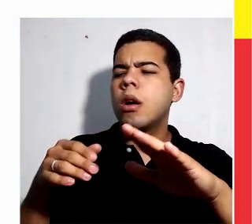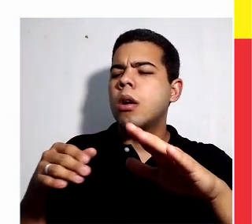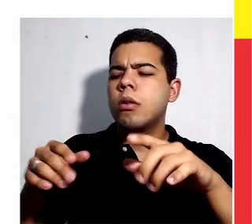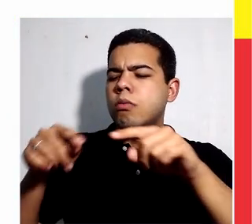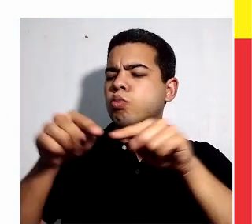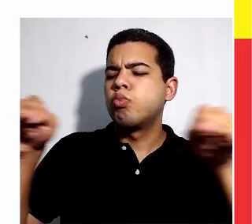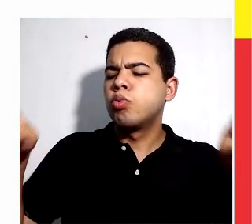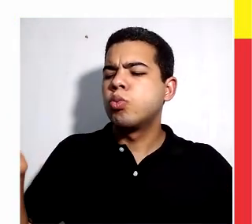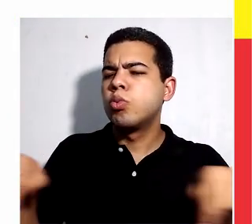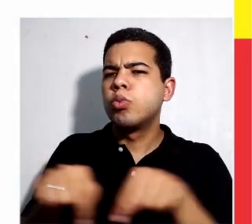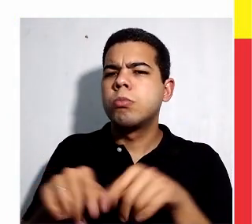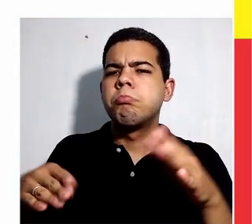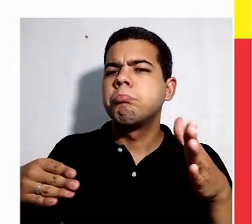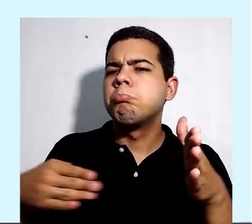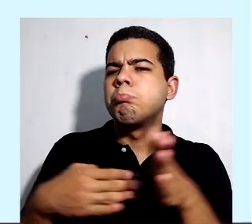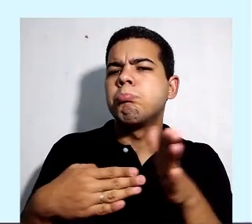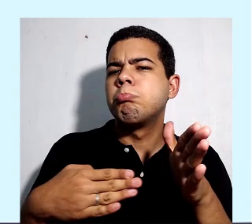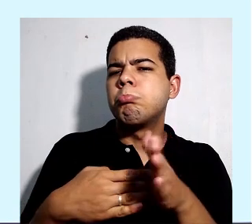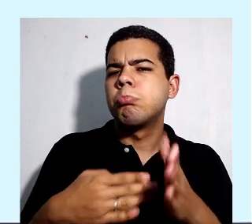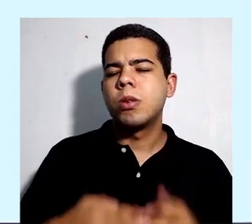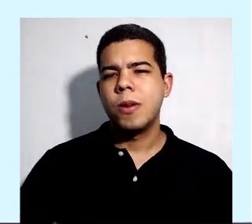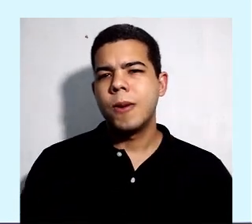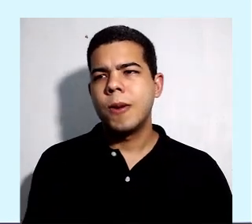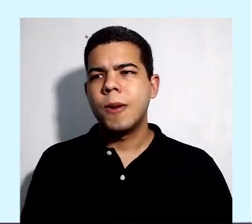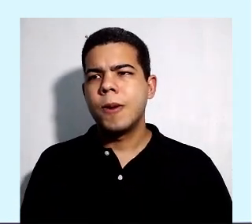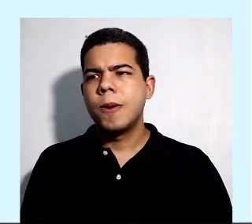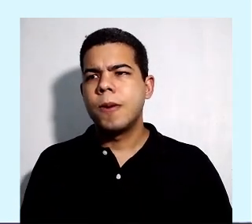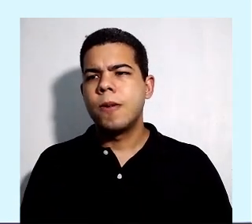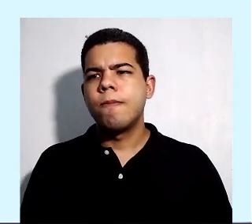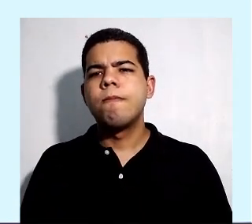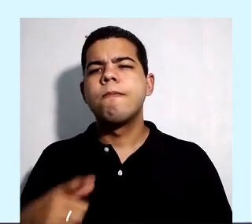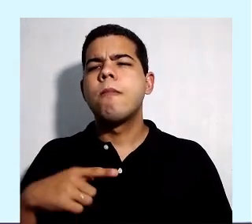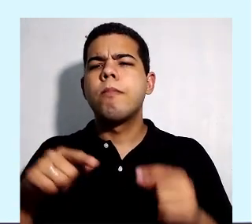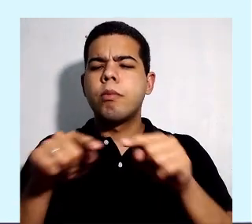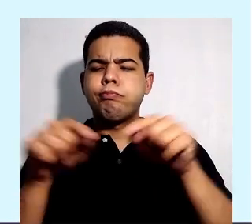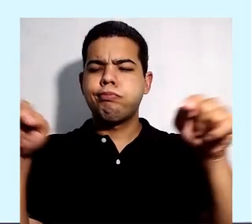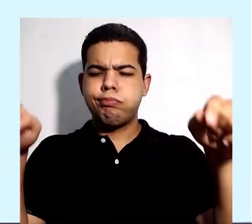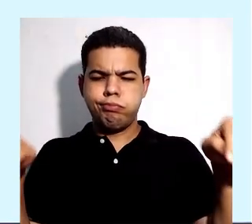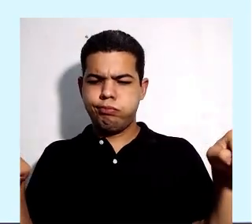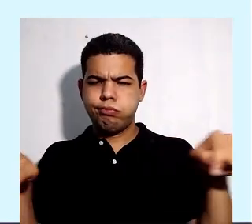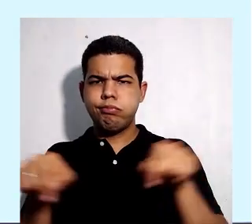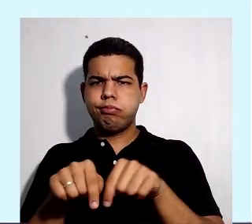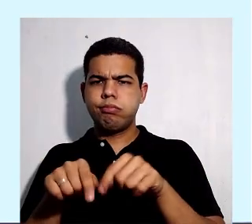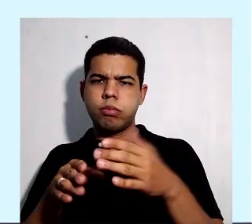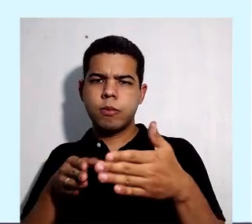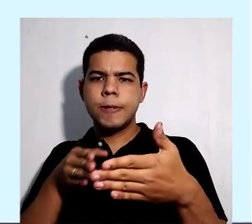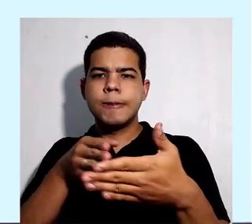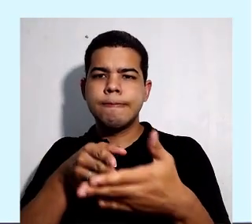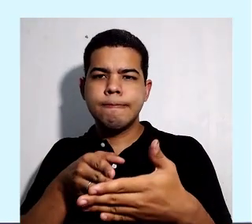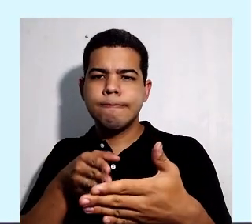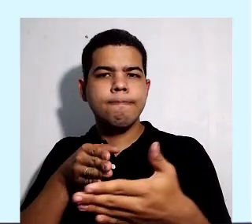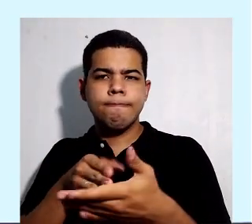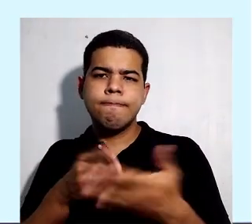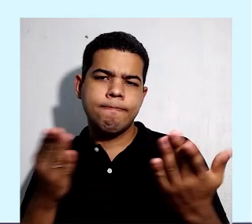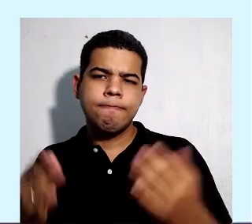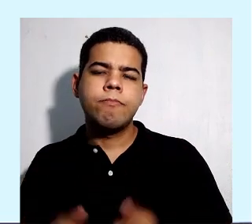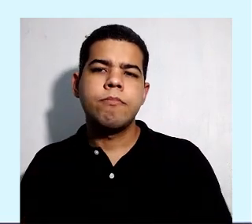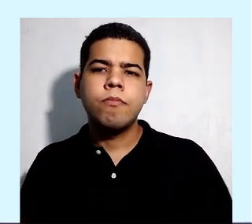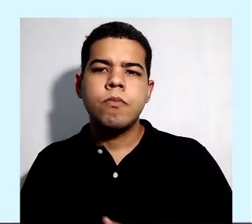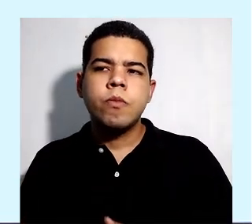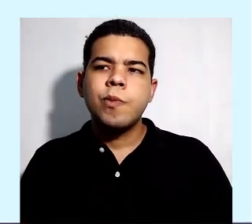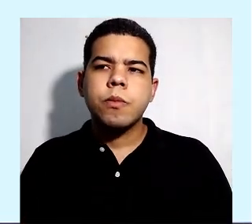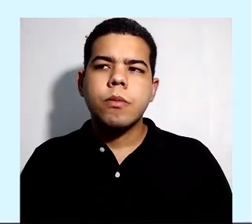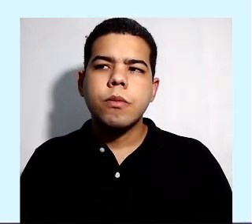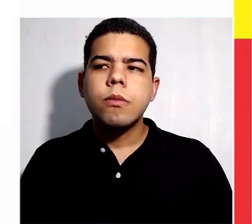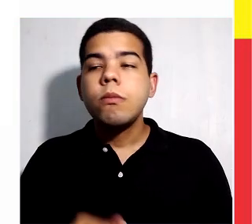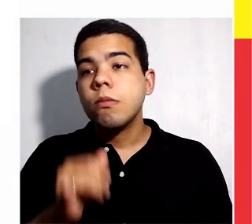espaço limitado. Ponto. Então vamos dizer que a área é o espaço limitado ali, tá ok? Vamos lá então observar